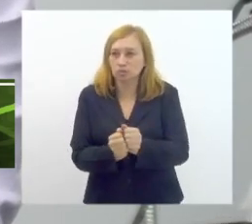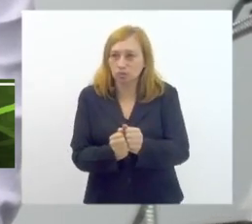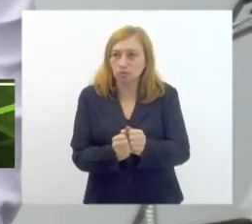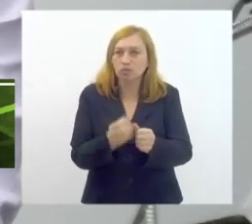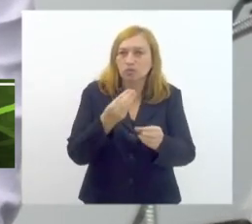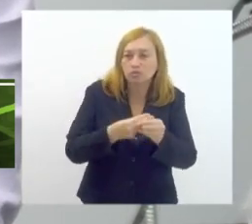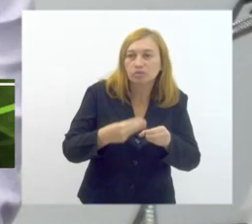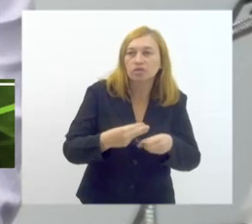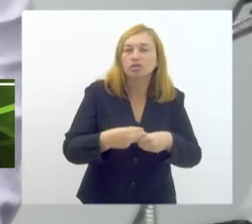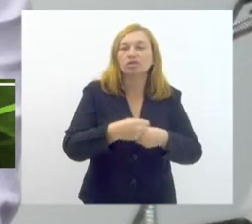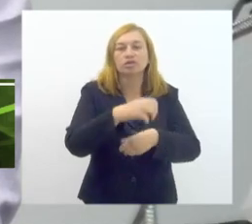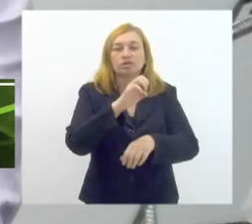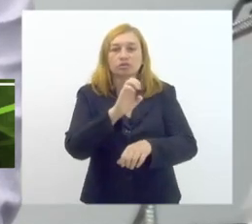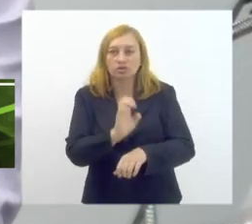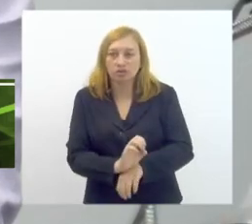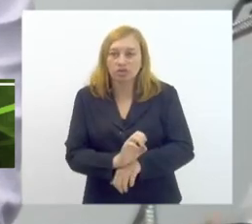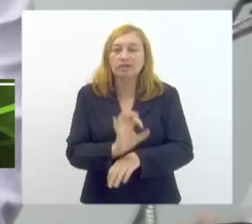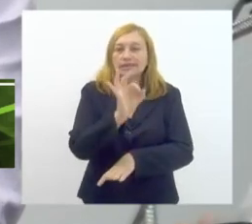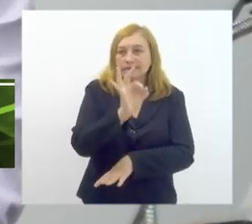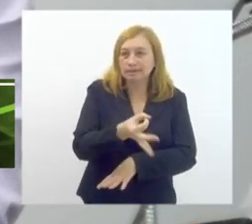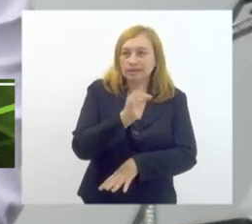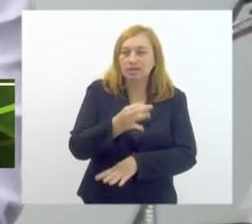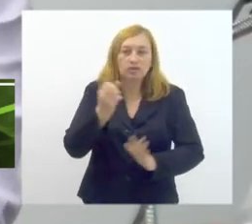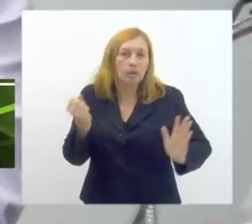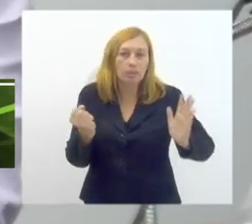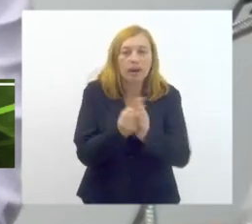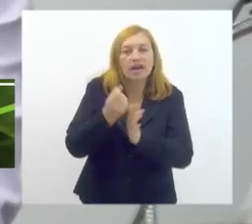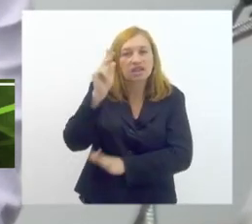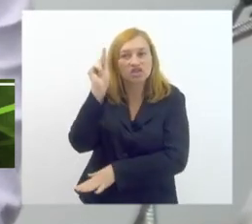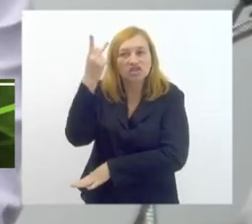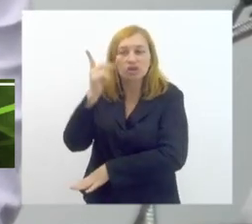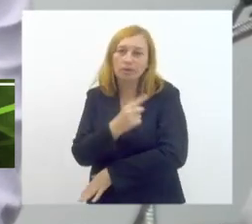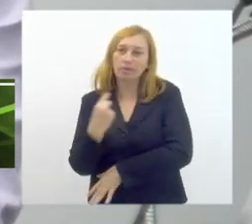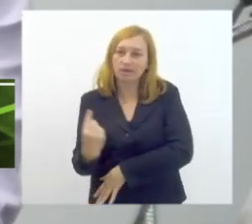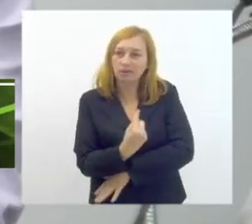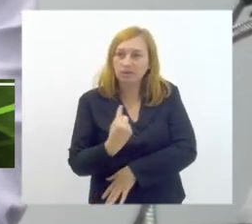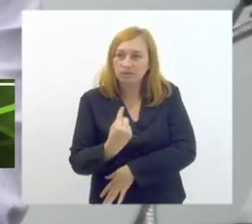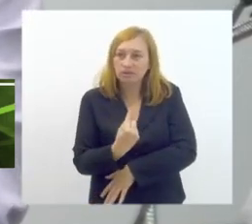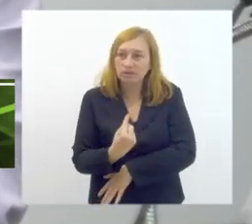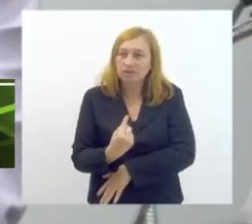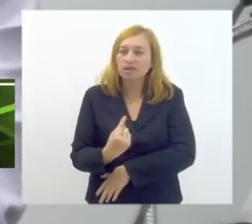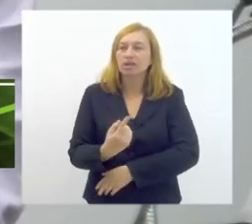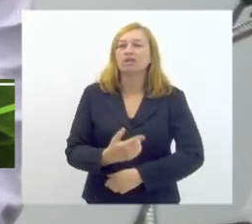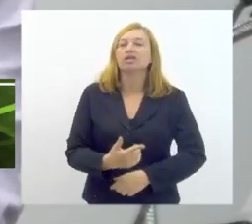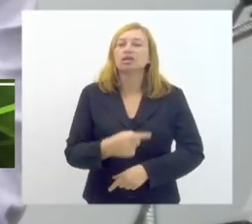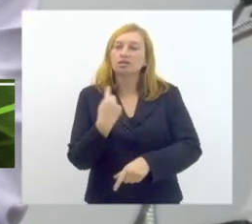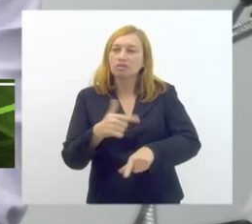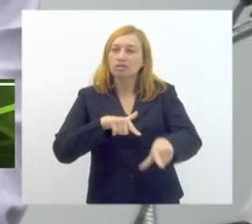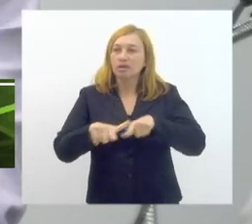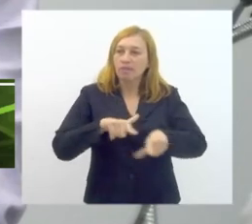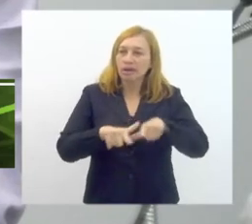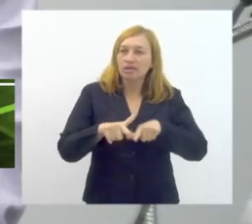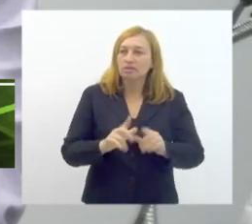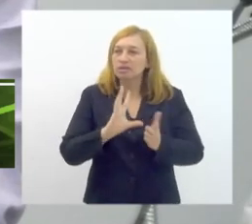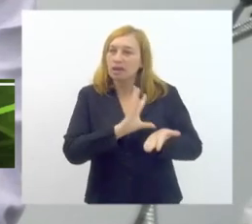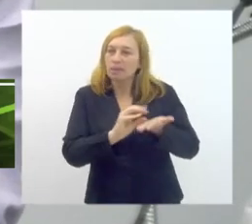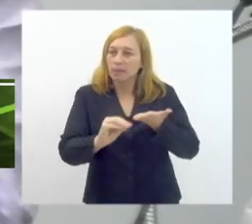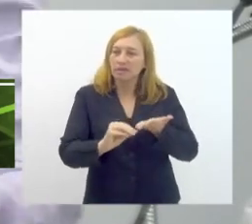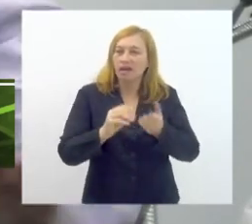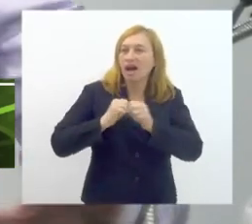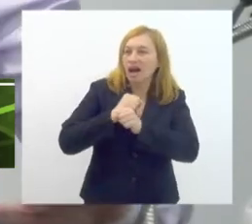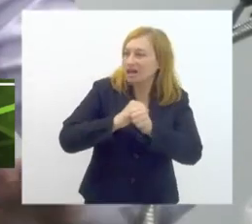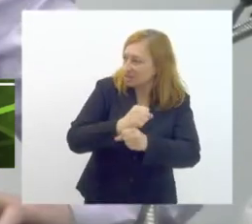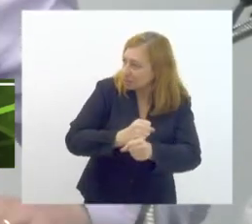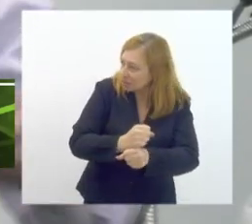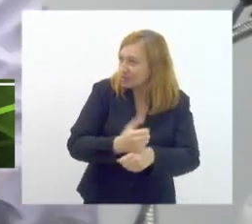saúde do Estado, e isso, com certeza, foi um marco histórico para nós que estamos trabalhando com essa pauta há bastante tempo. Não